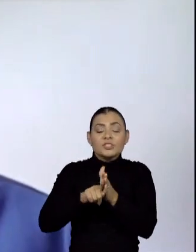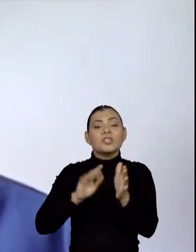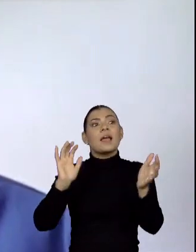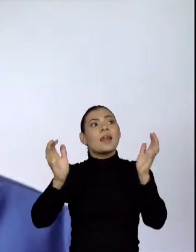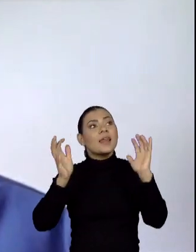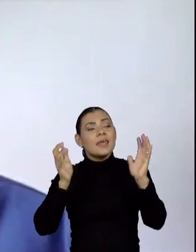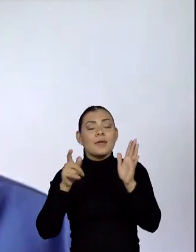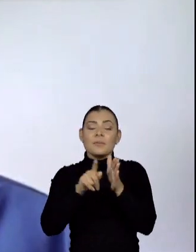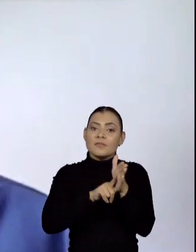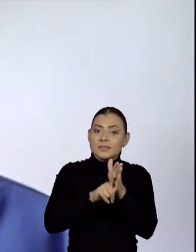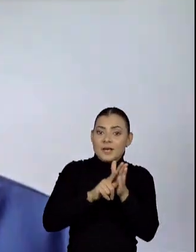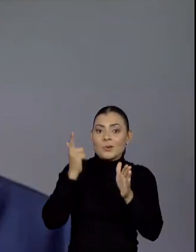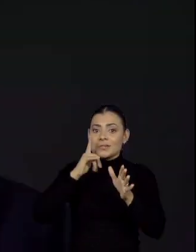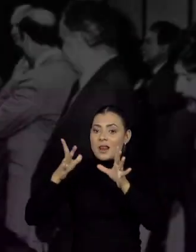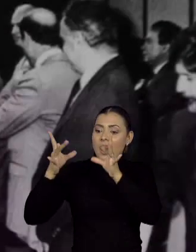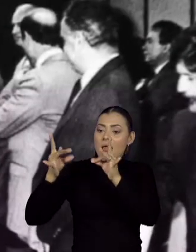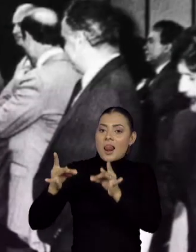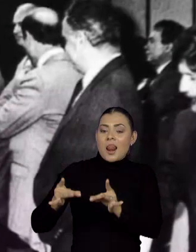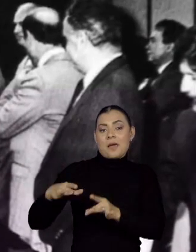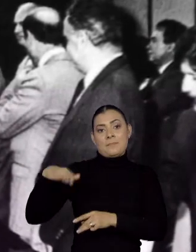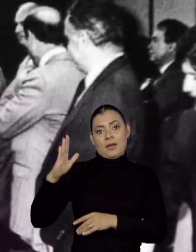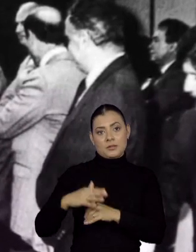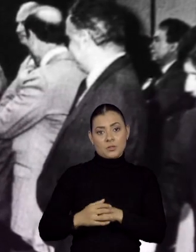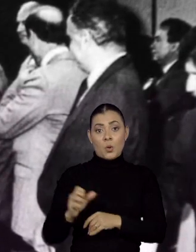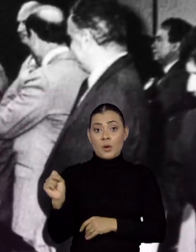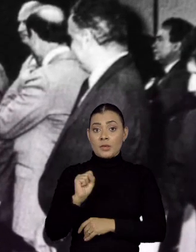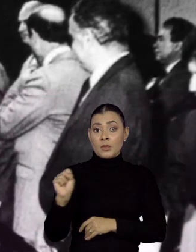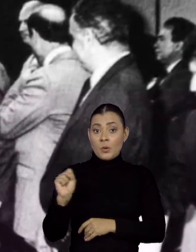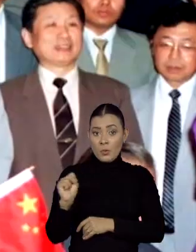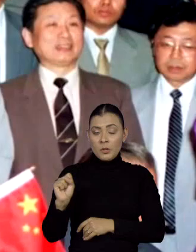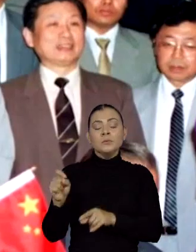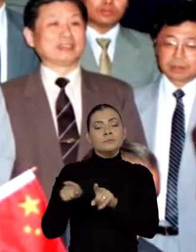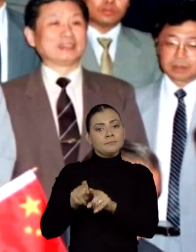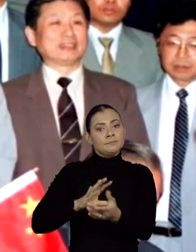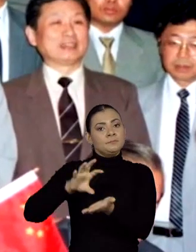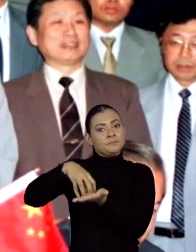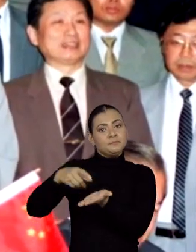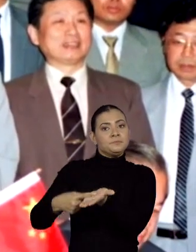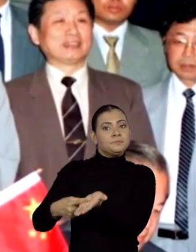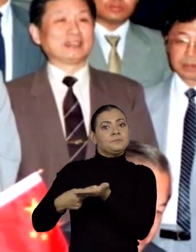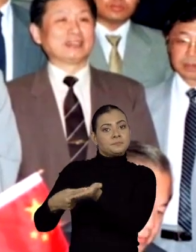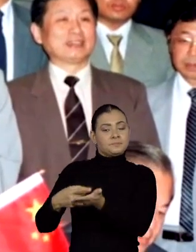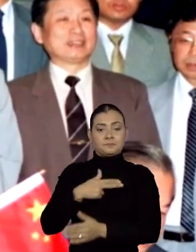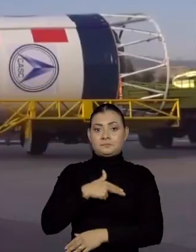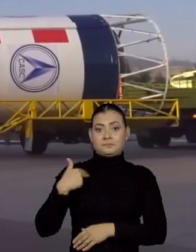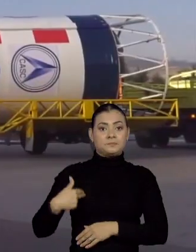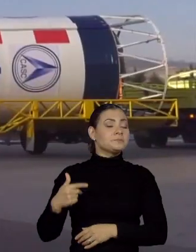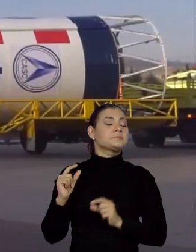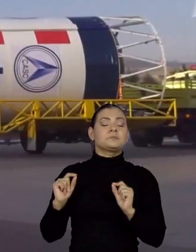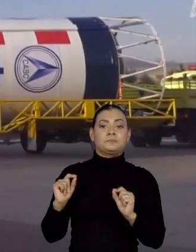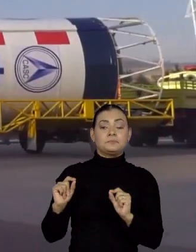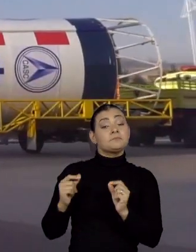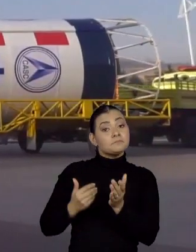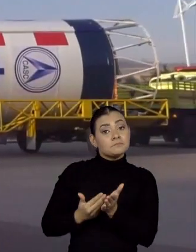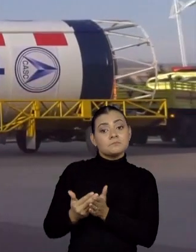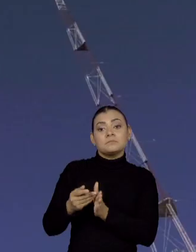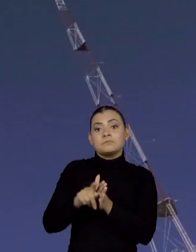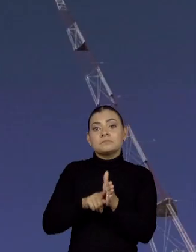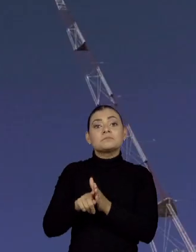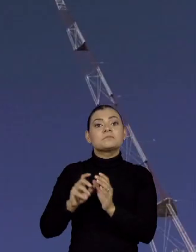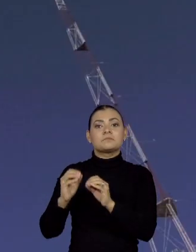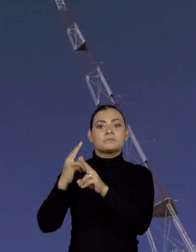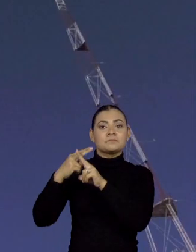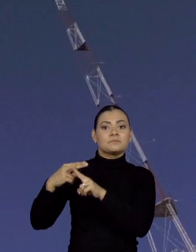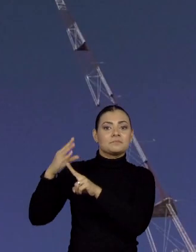se desenvolveu fortemente. Em 88 também fez um acordo com a China e começou a desenvolver o chamado